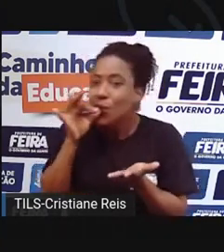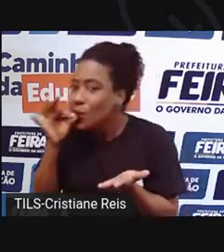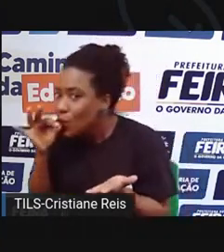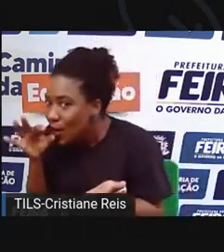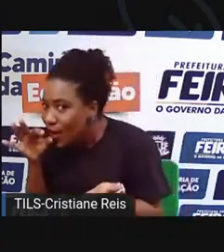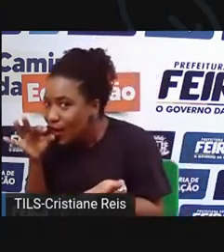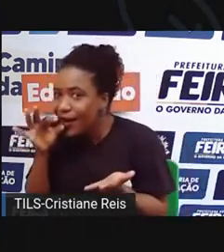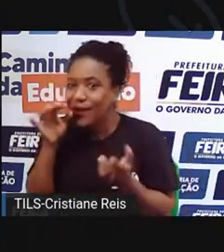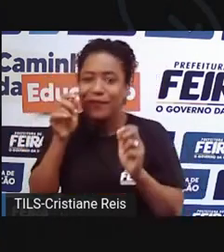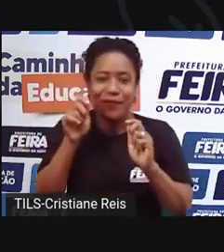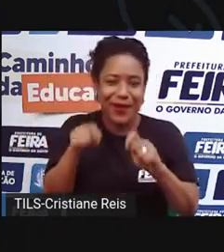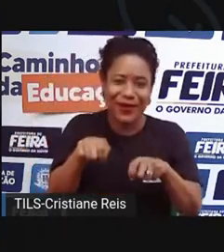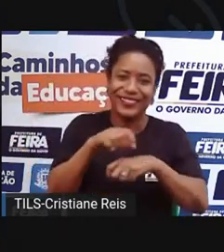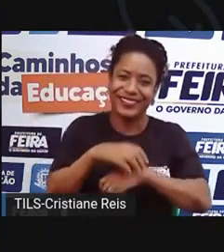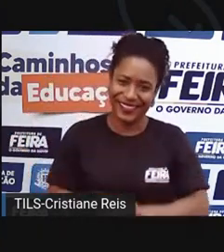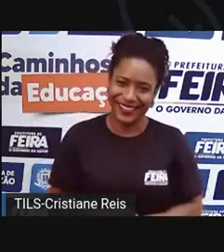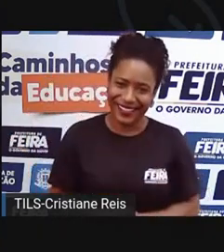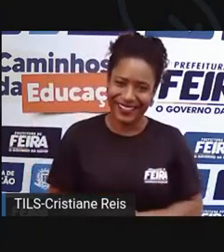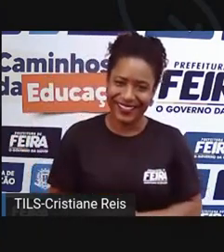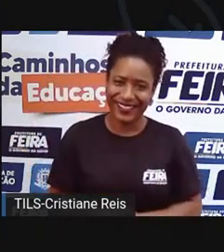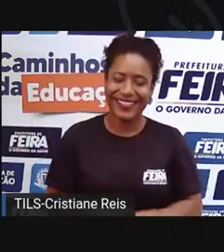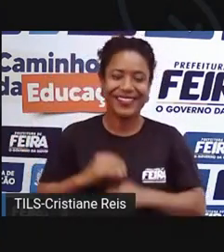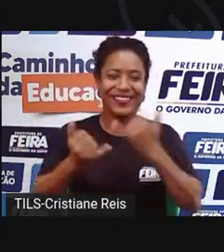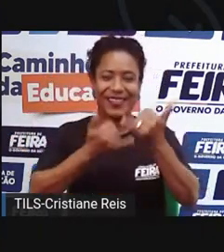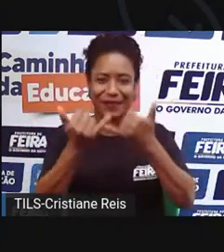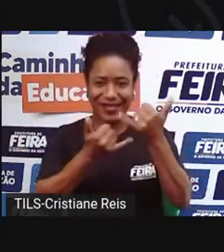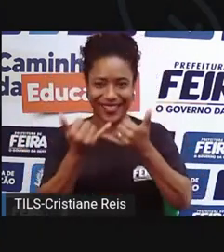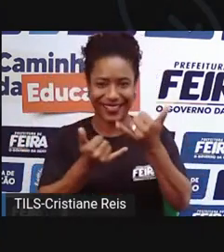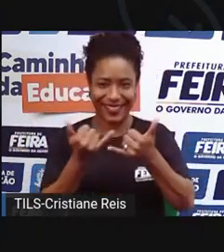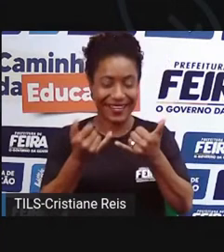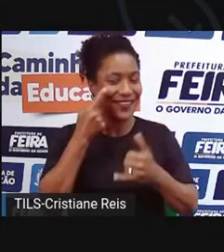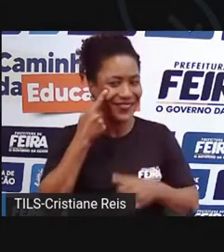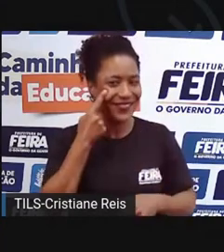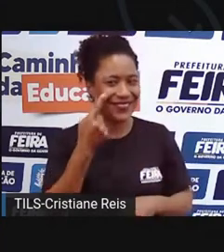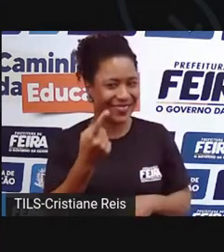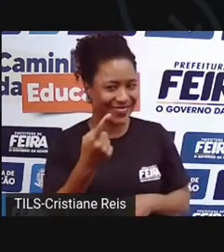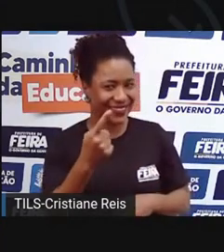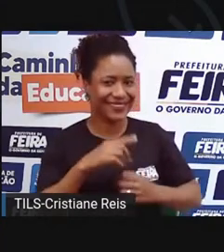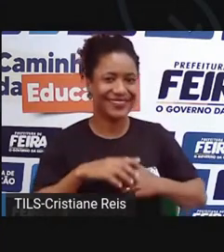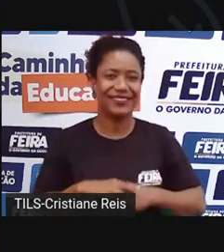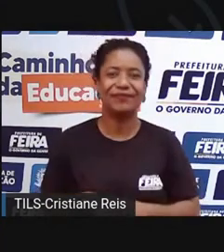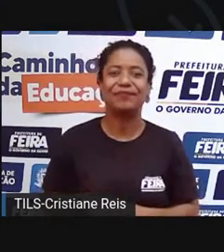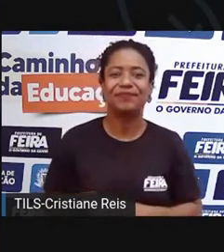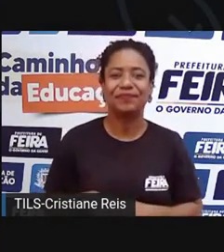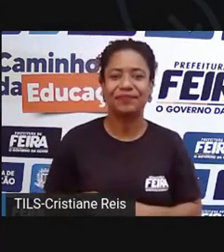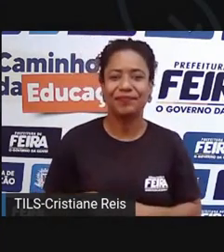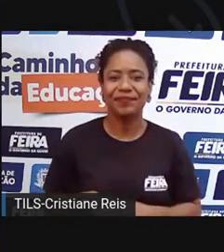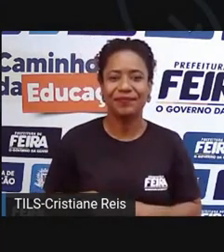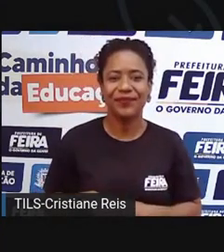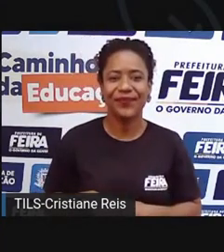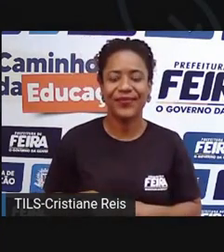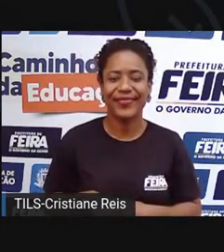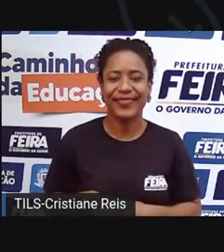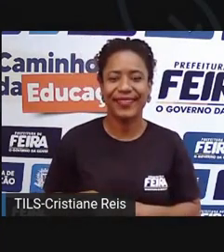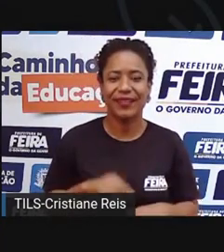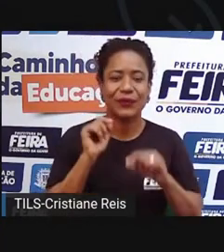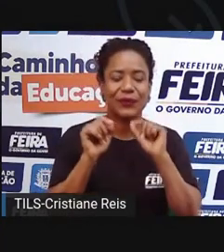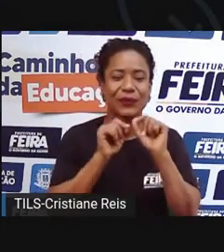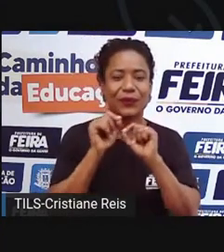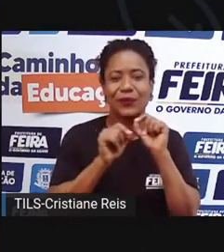Tá joia? Então a brincadeira agora é de sugar. Então vocês podem falar aí para mim o que é que eu vou